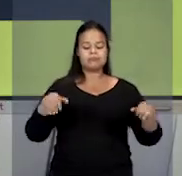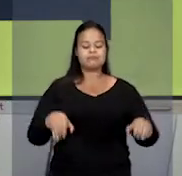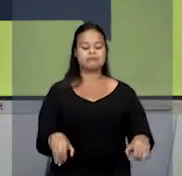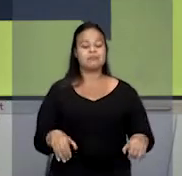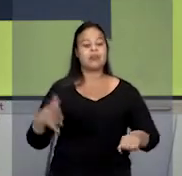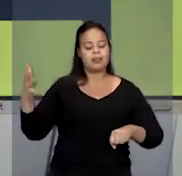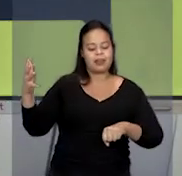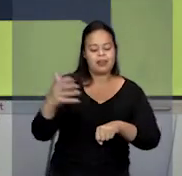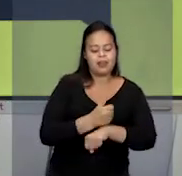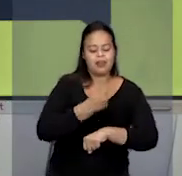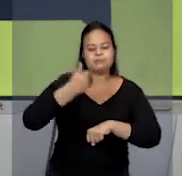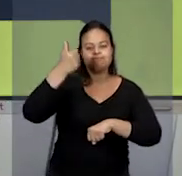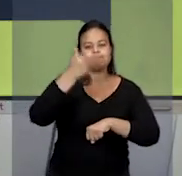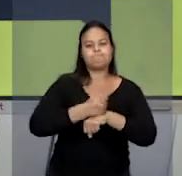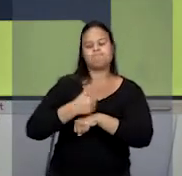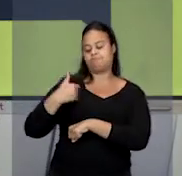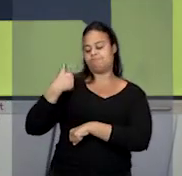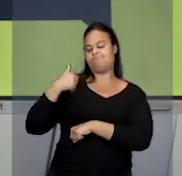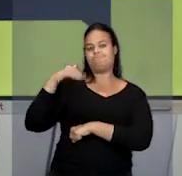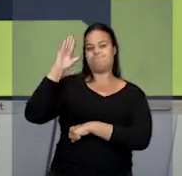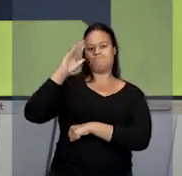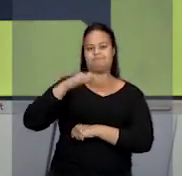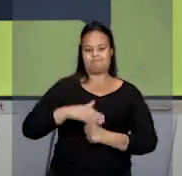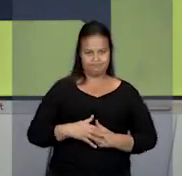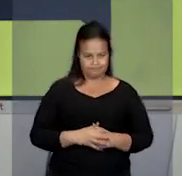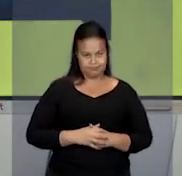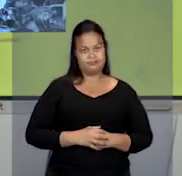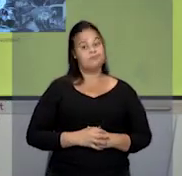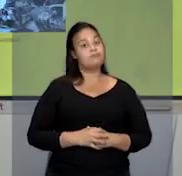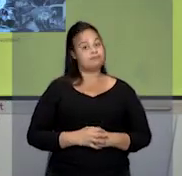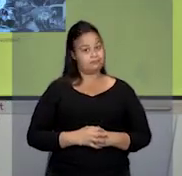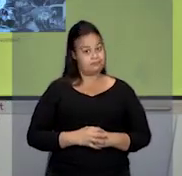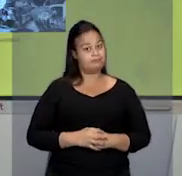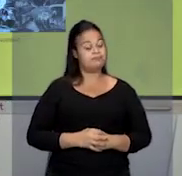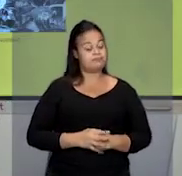da maioridade.